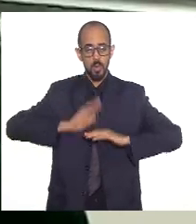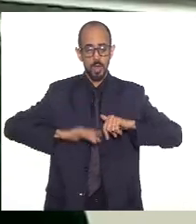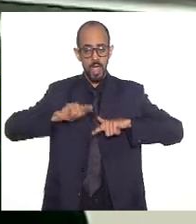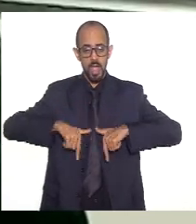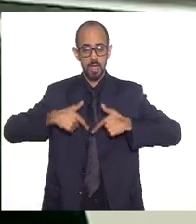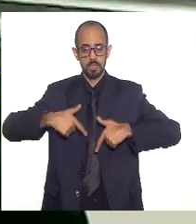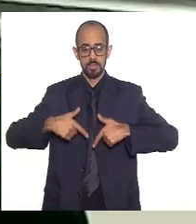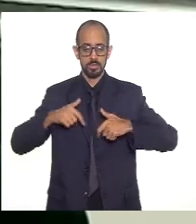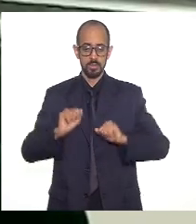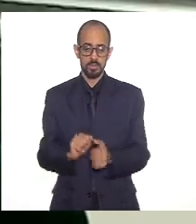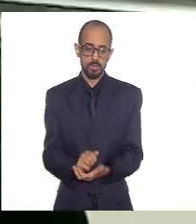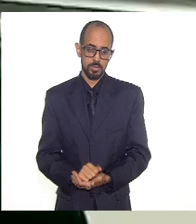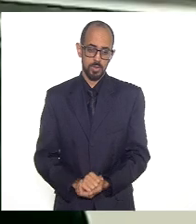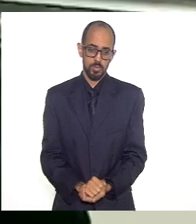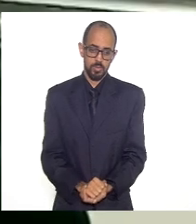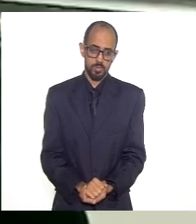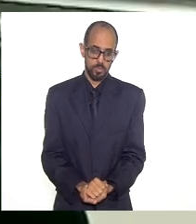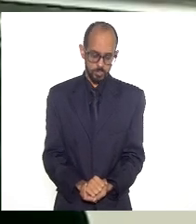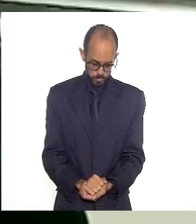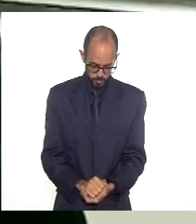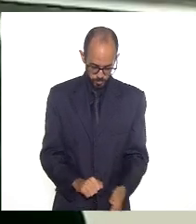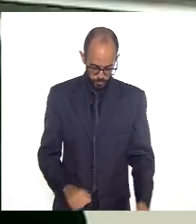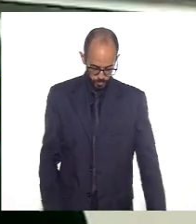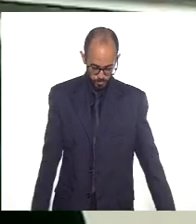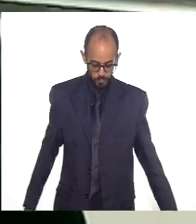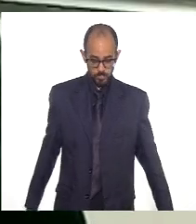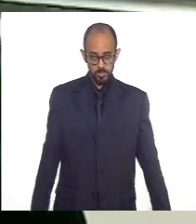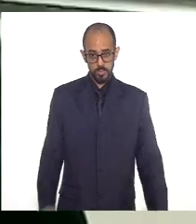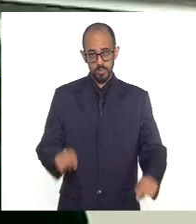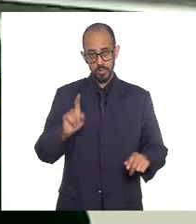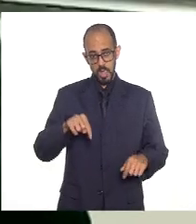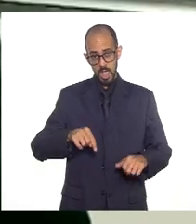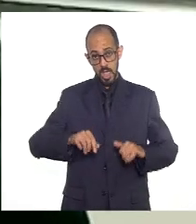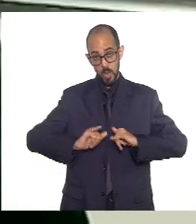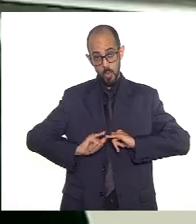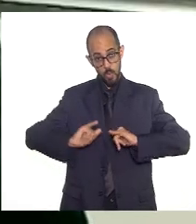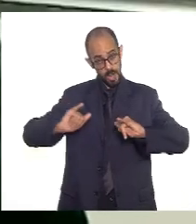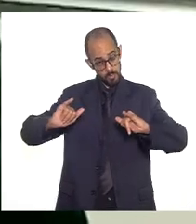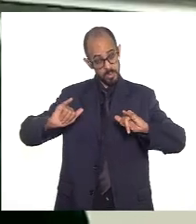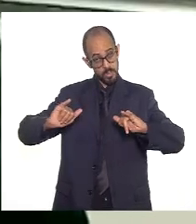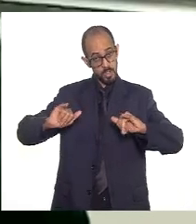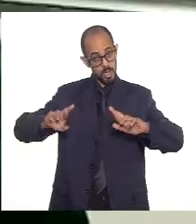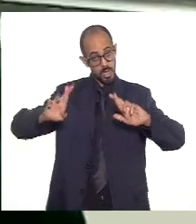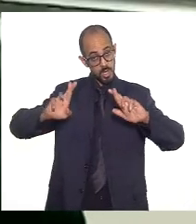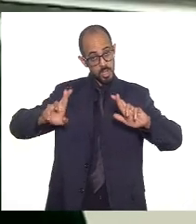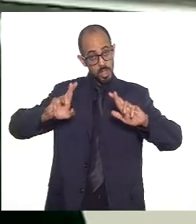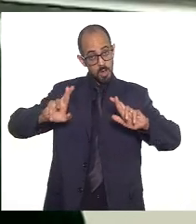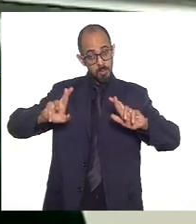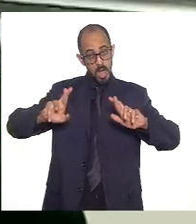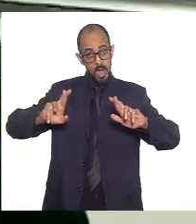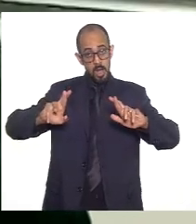né? Então, é um prévio aviso. Tomara que isso